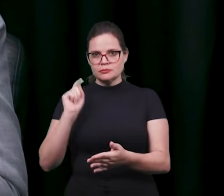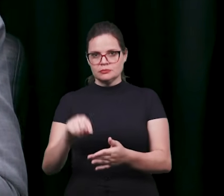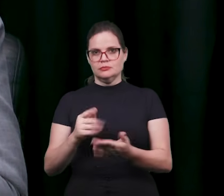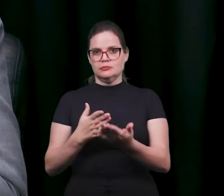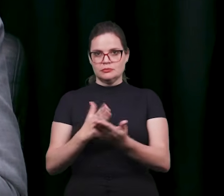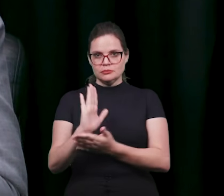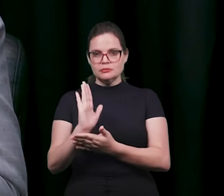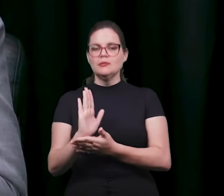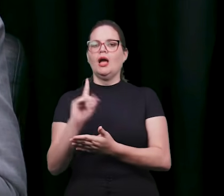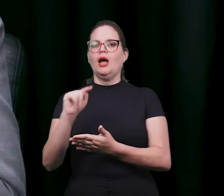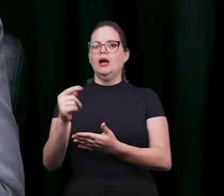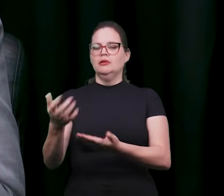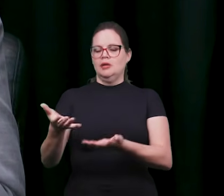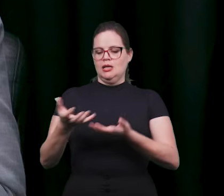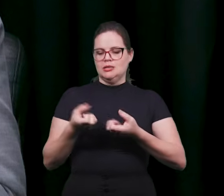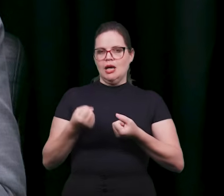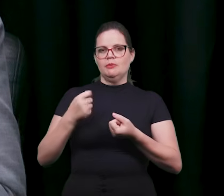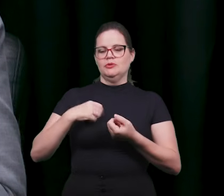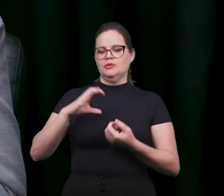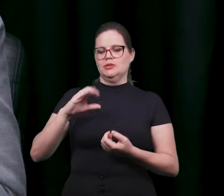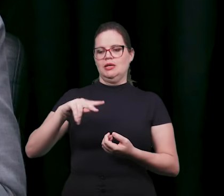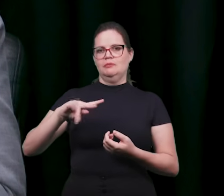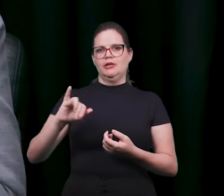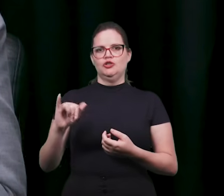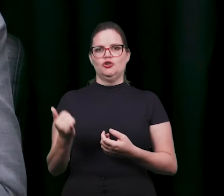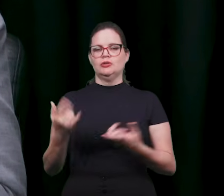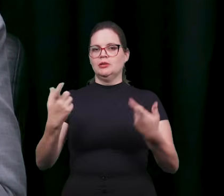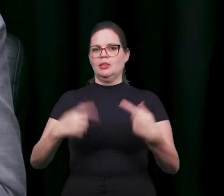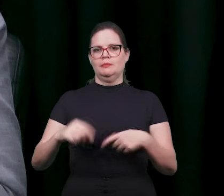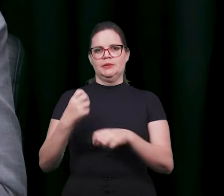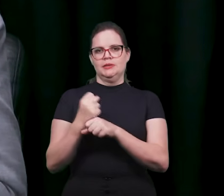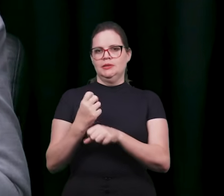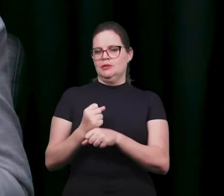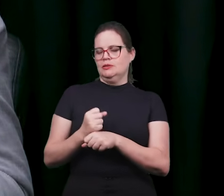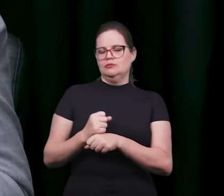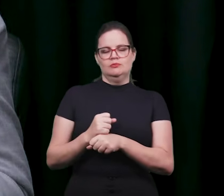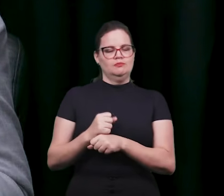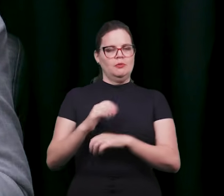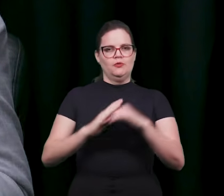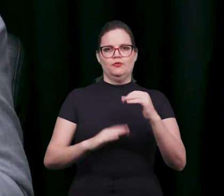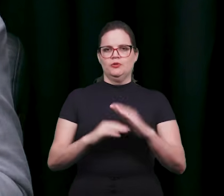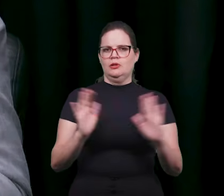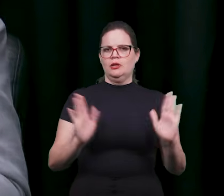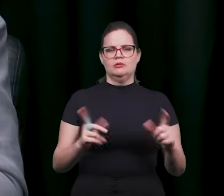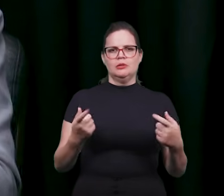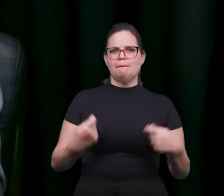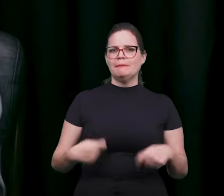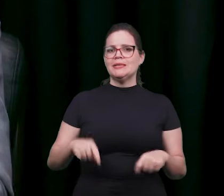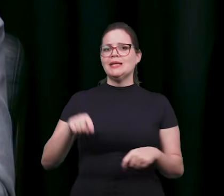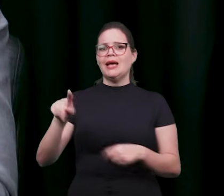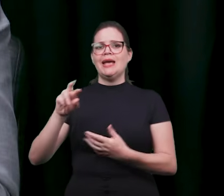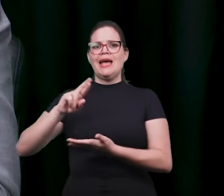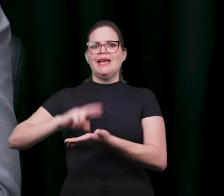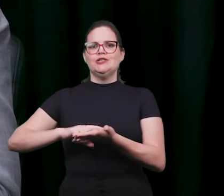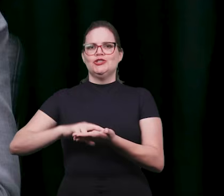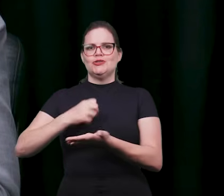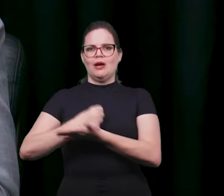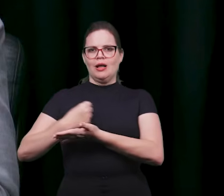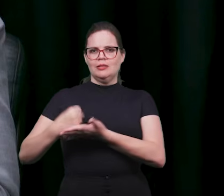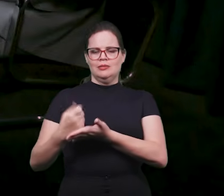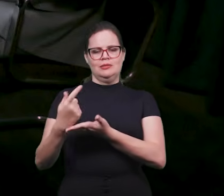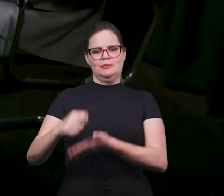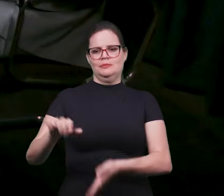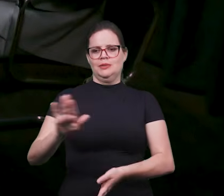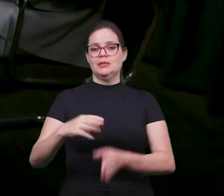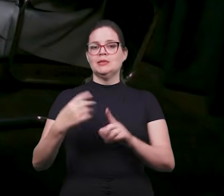de um contador, e é gratuito. Também não precisa você fazer algum registro, né, em cartório, porque de fato